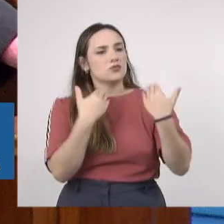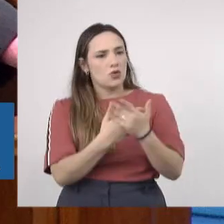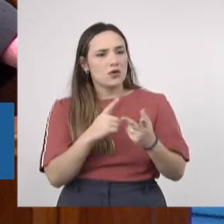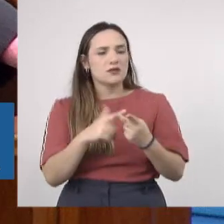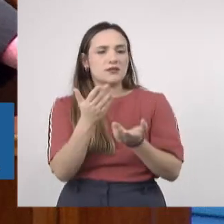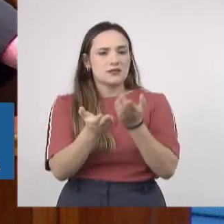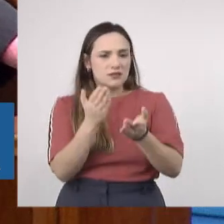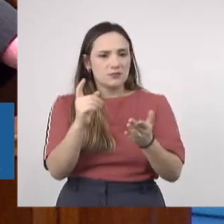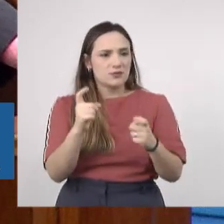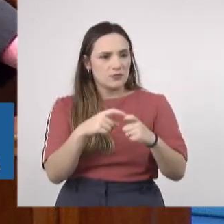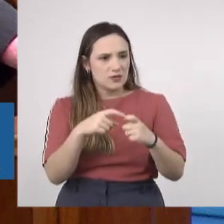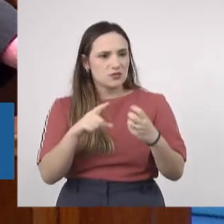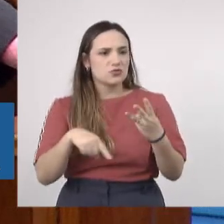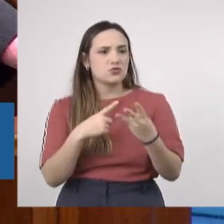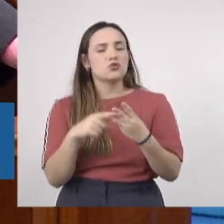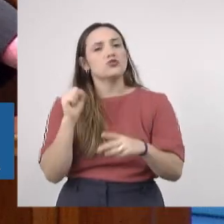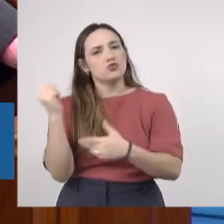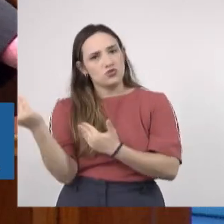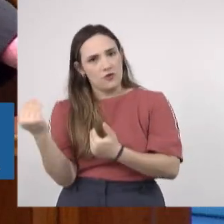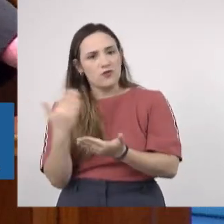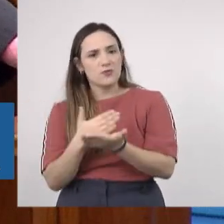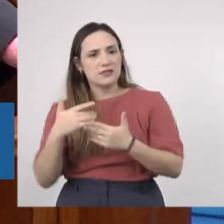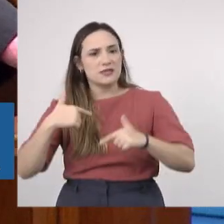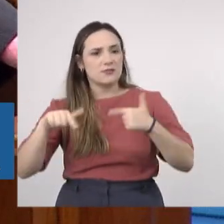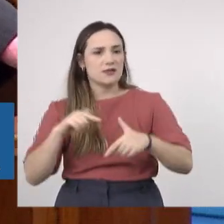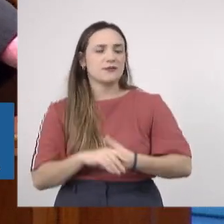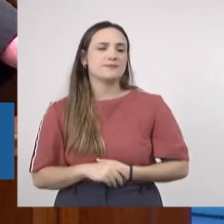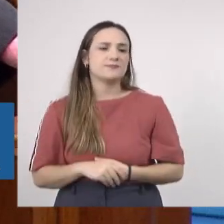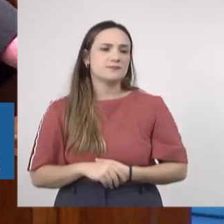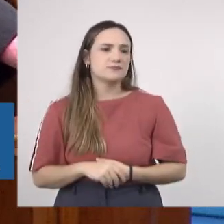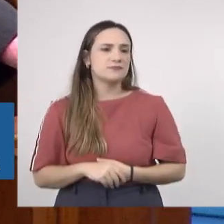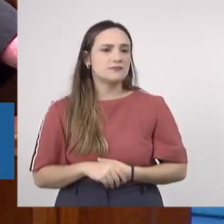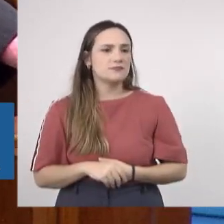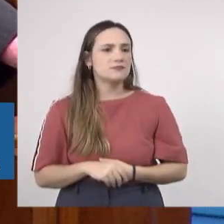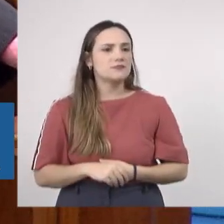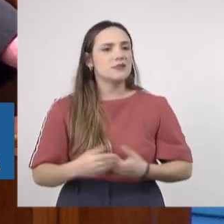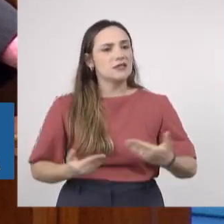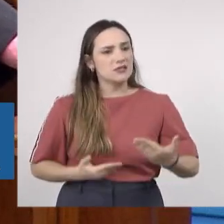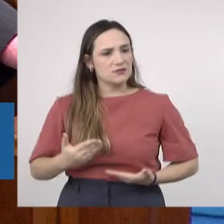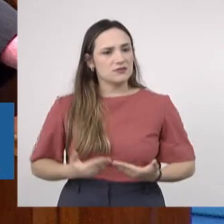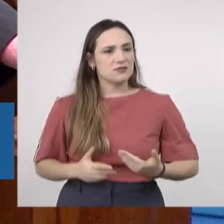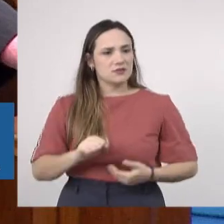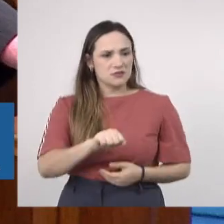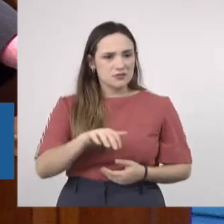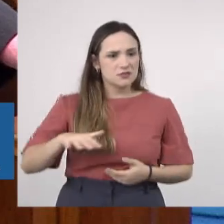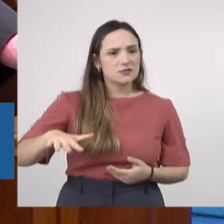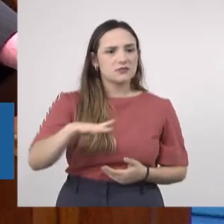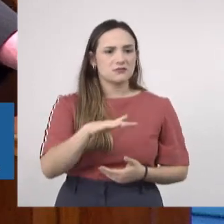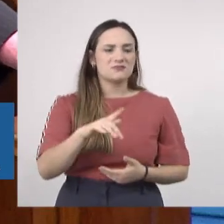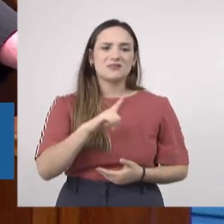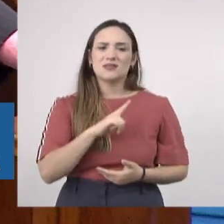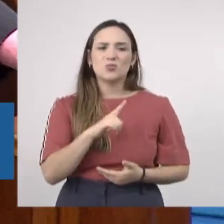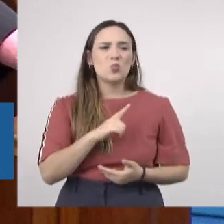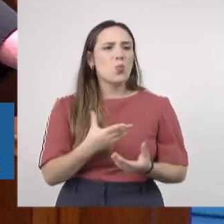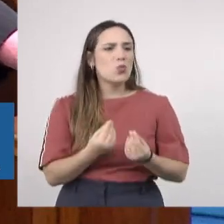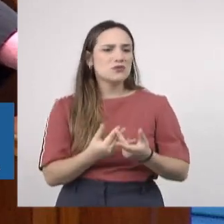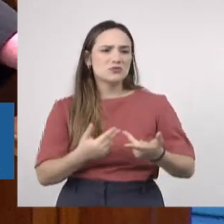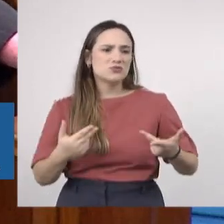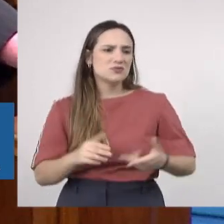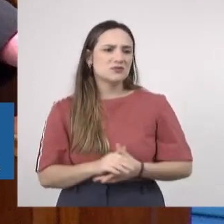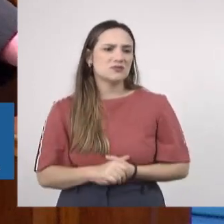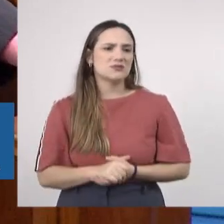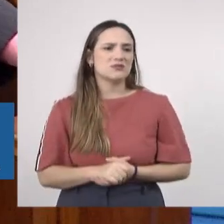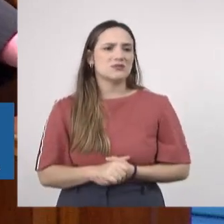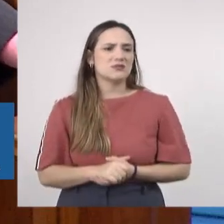médico, encaminhamento do jovem para o mercado de trabalho, serviço de assistência social, judiciário, várias situações que às vezes